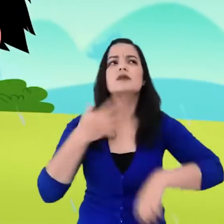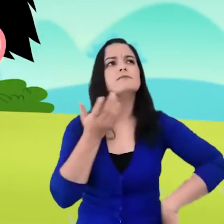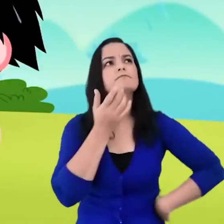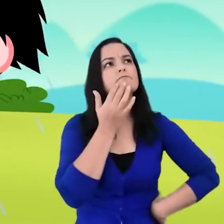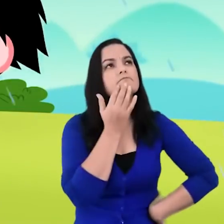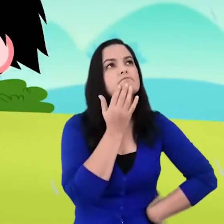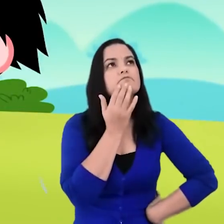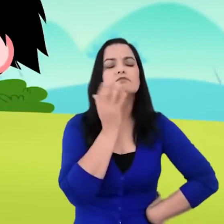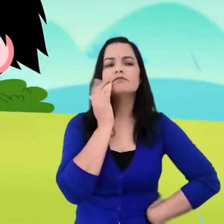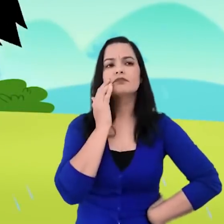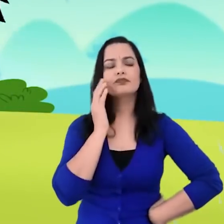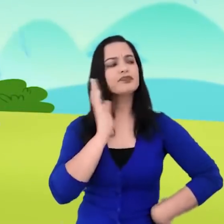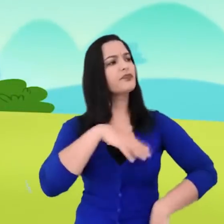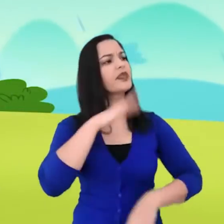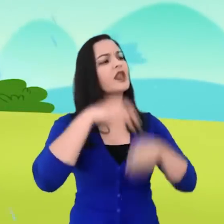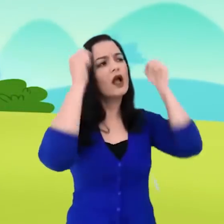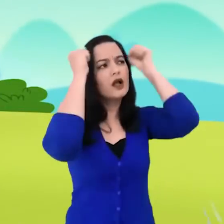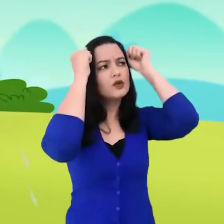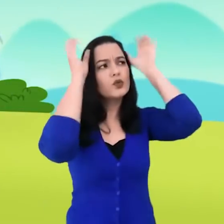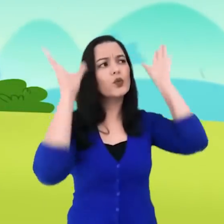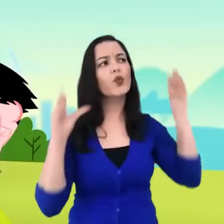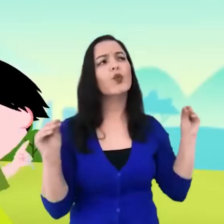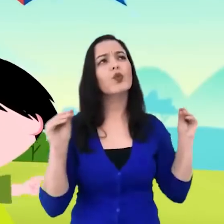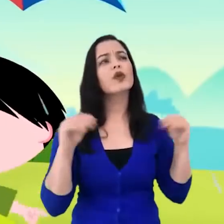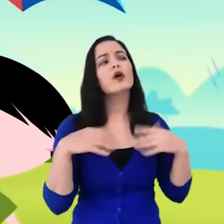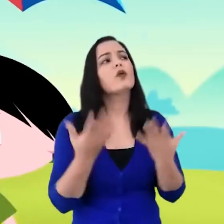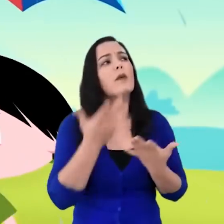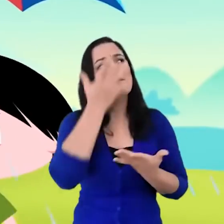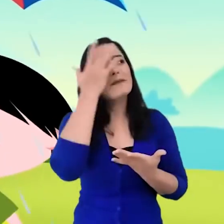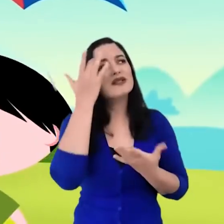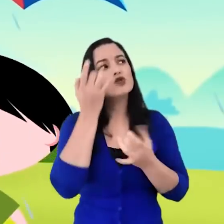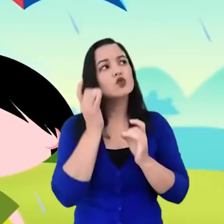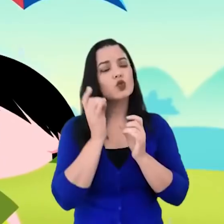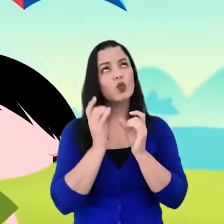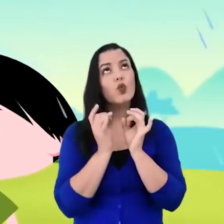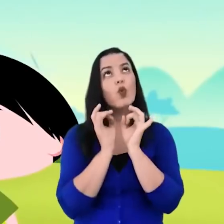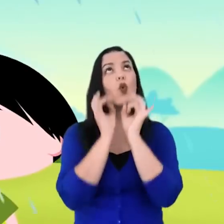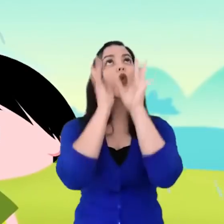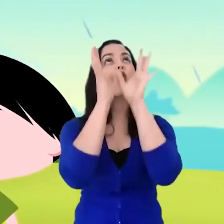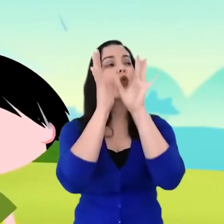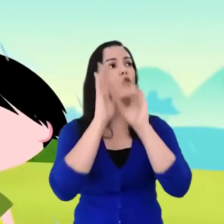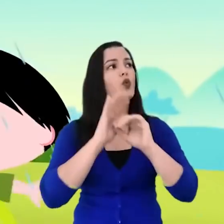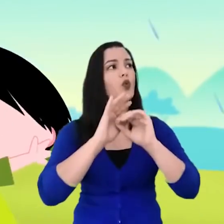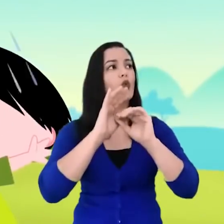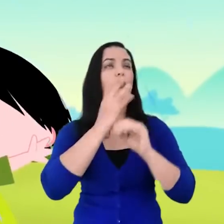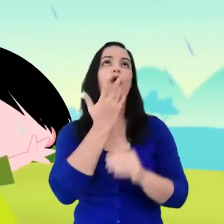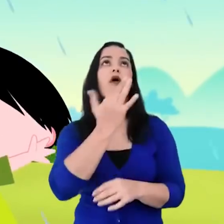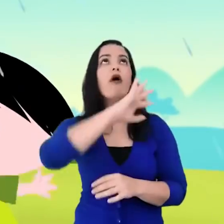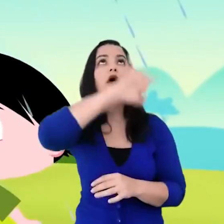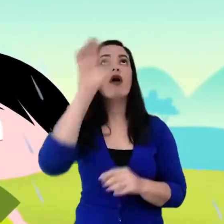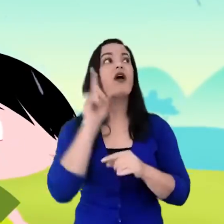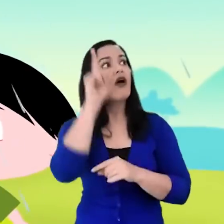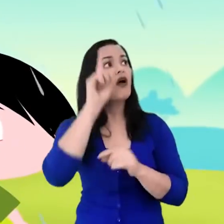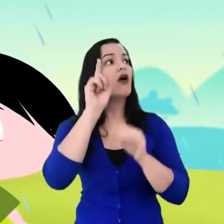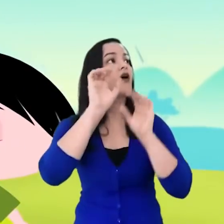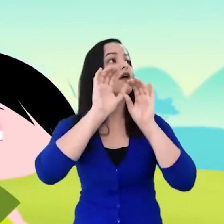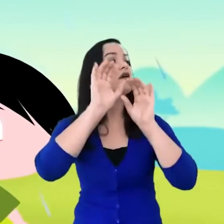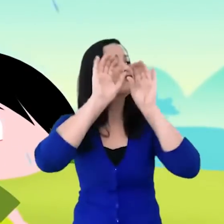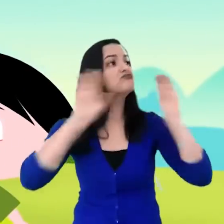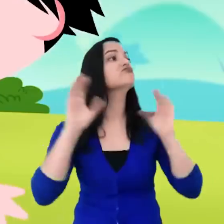Luna, quem colocou o arco-íris no céu? A chuva e o sol? Mas o que ele